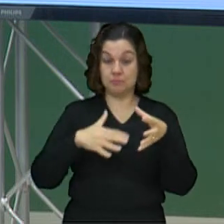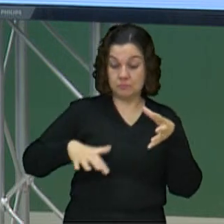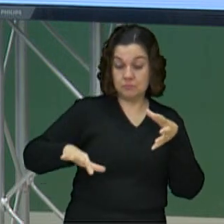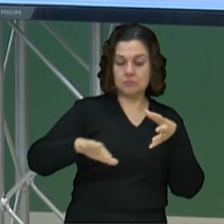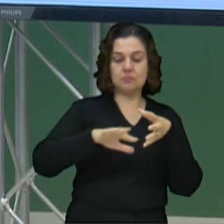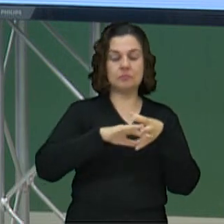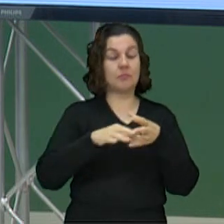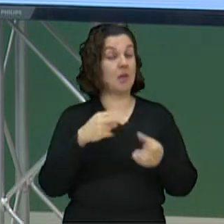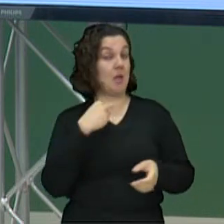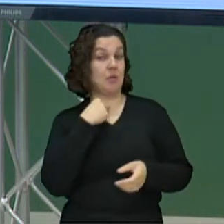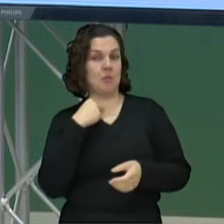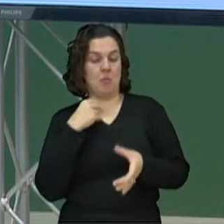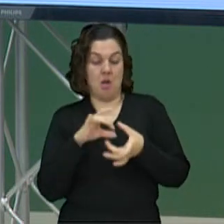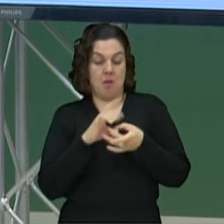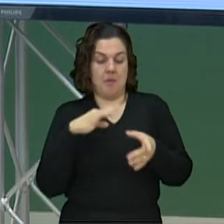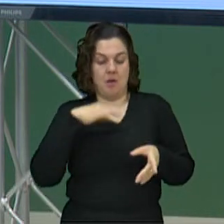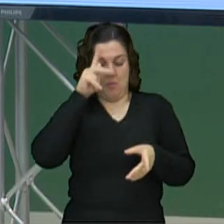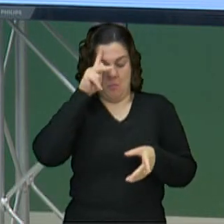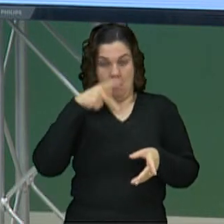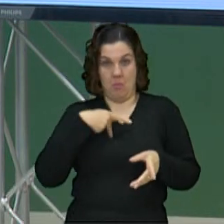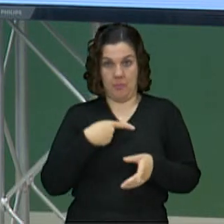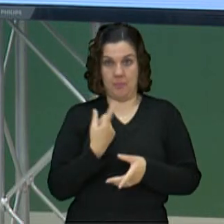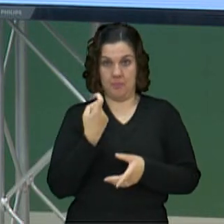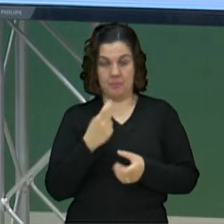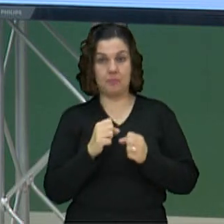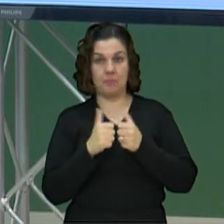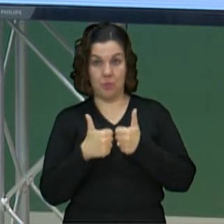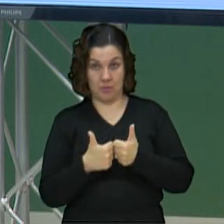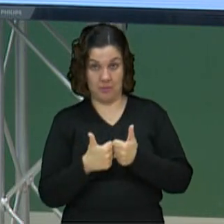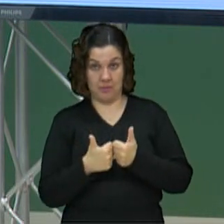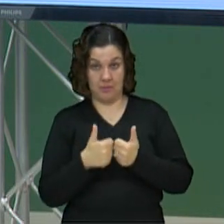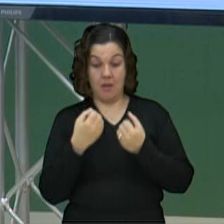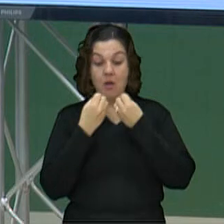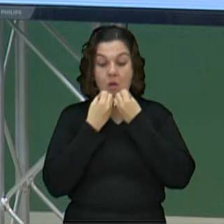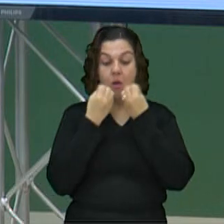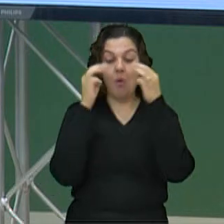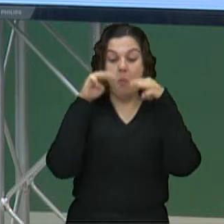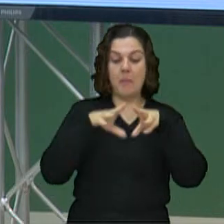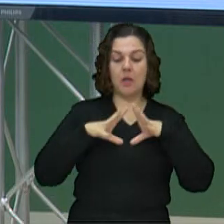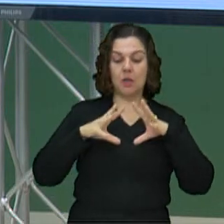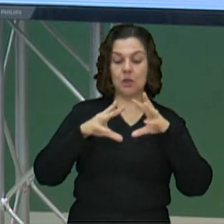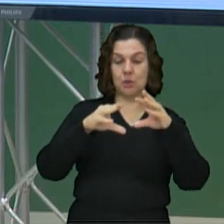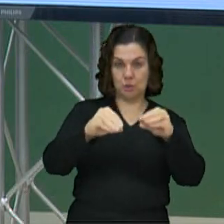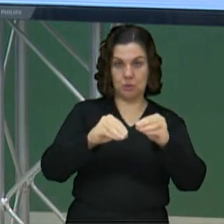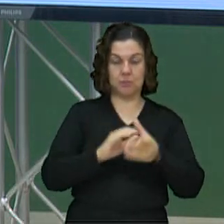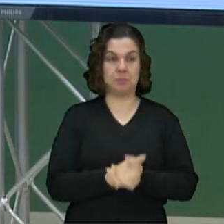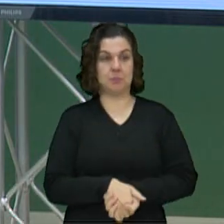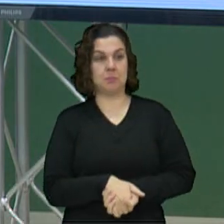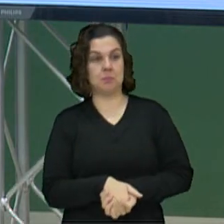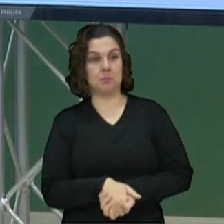comunidade. Não há liberdades individuais, há o bem-estar do grupo.